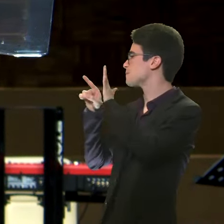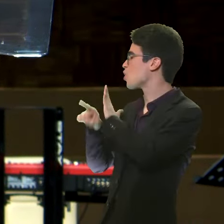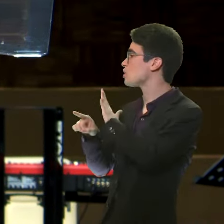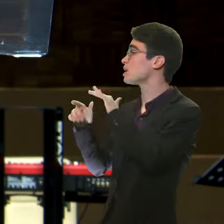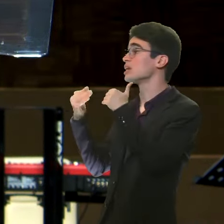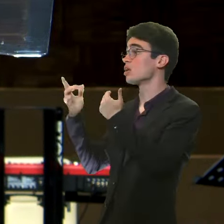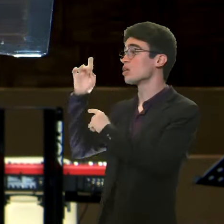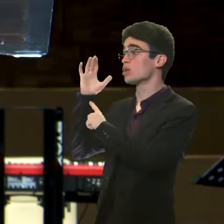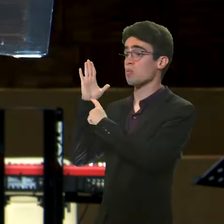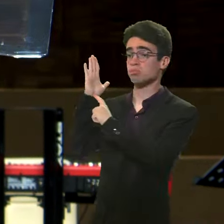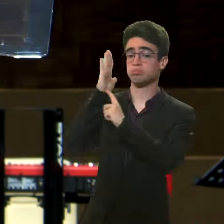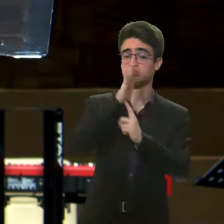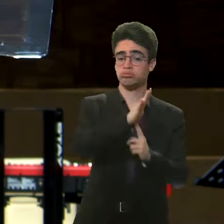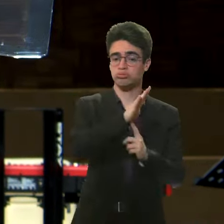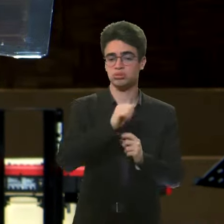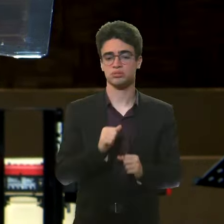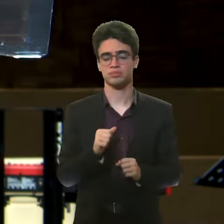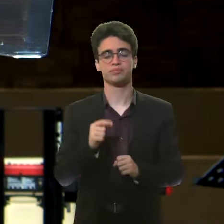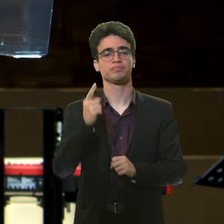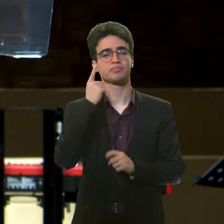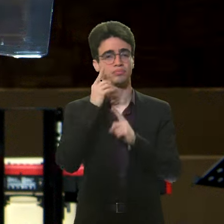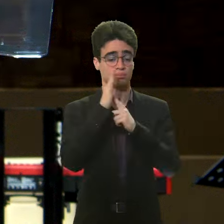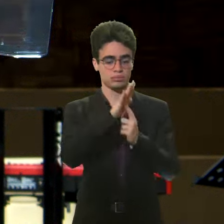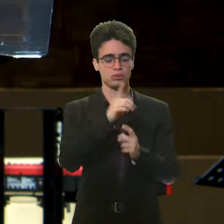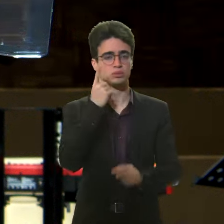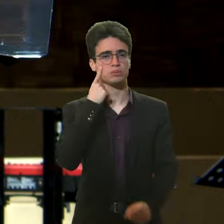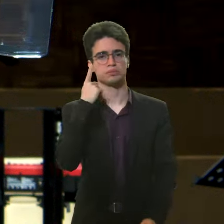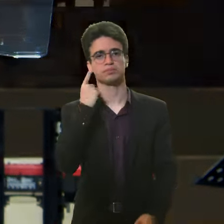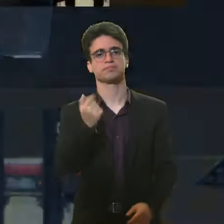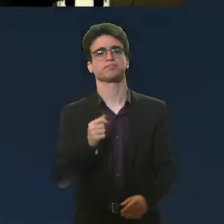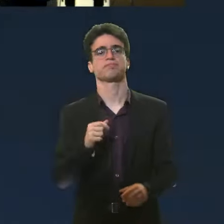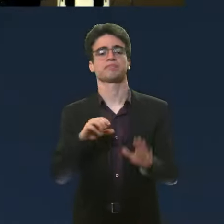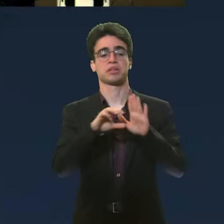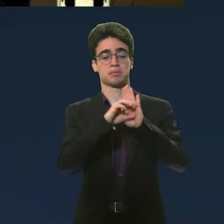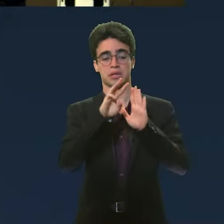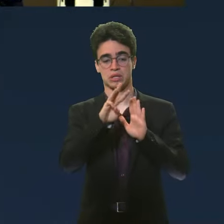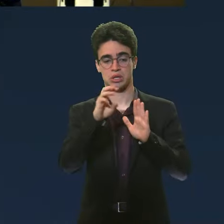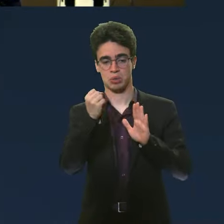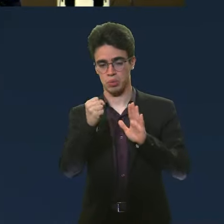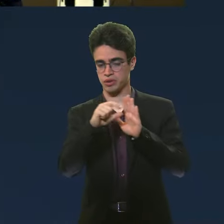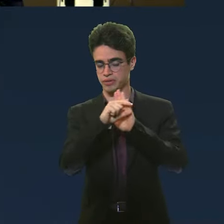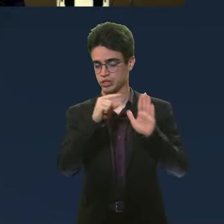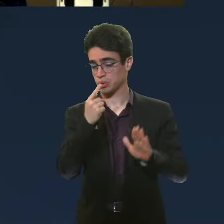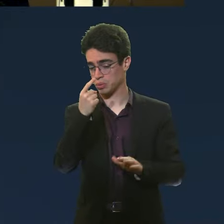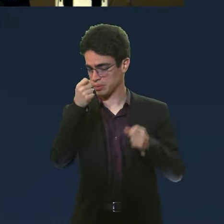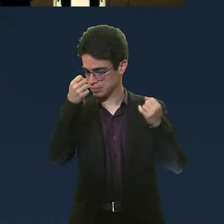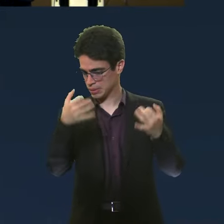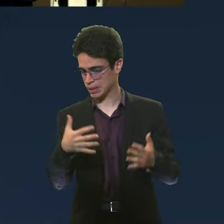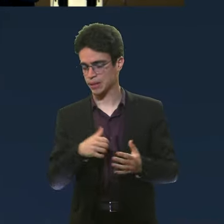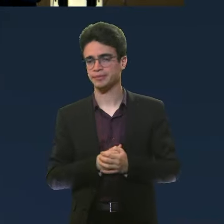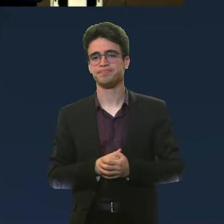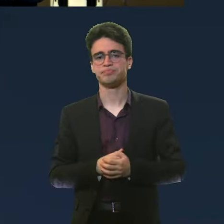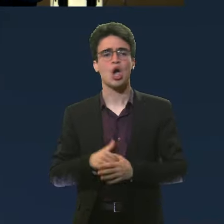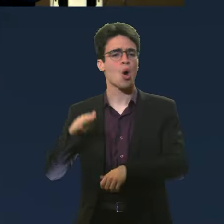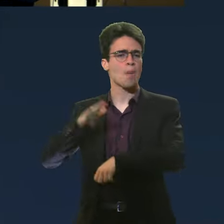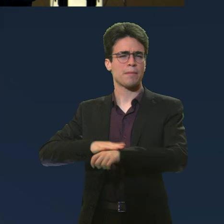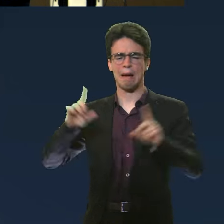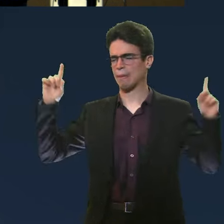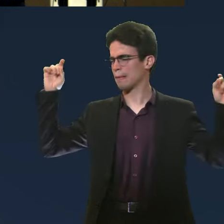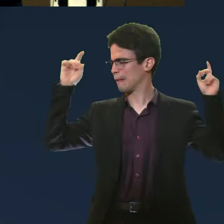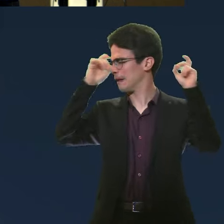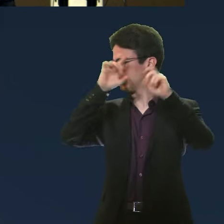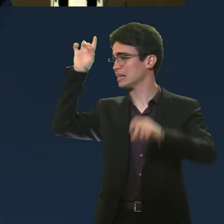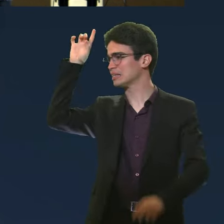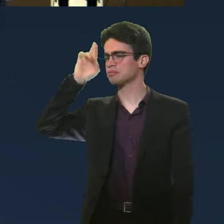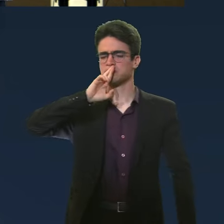Jó, no capítulo 38, eu vou ler a partir do versículo 1. Então o Senhor respondeu a Jó do meio da tempestade, disse ele: